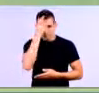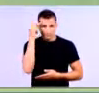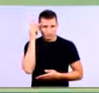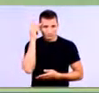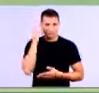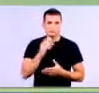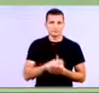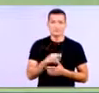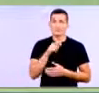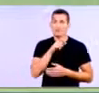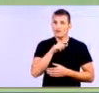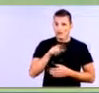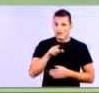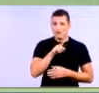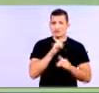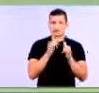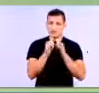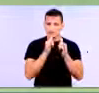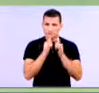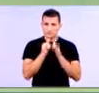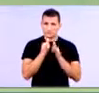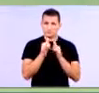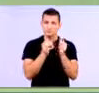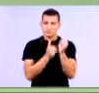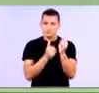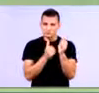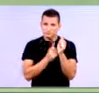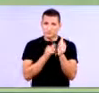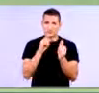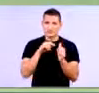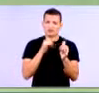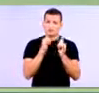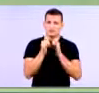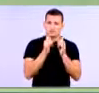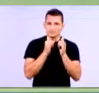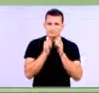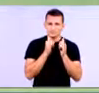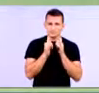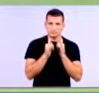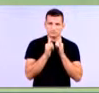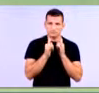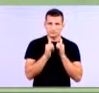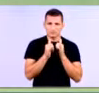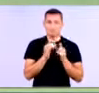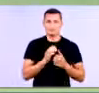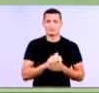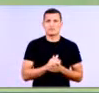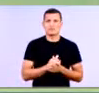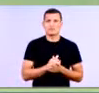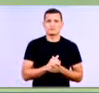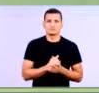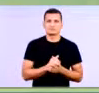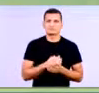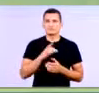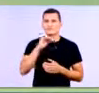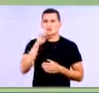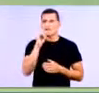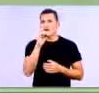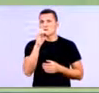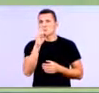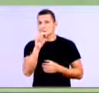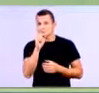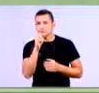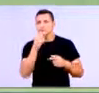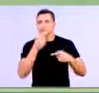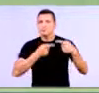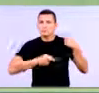dizer que essas informações confidenciais são aquelas que lidam com dados de